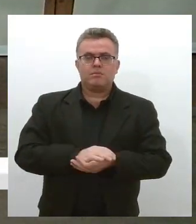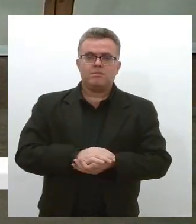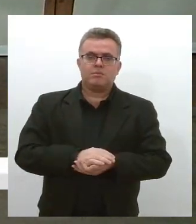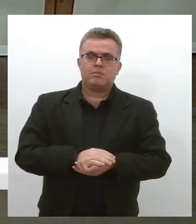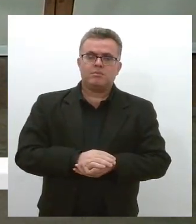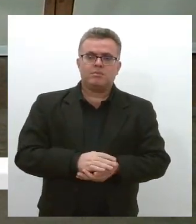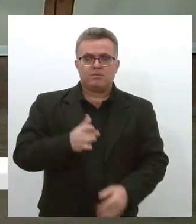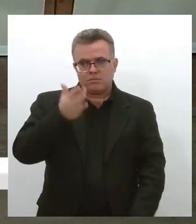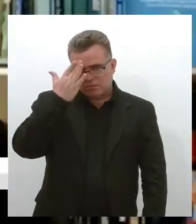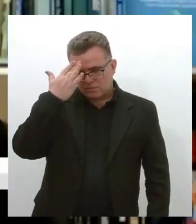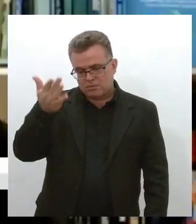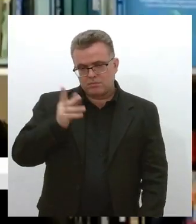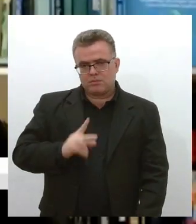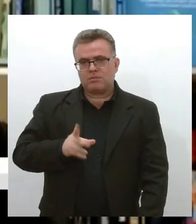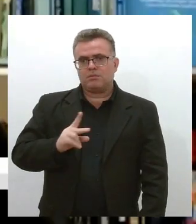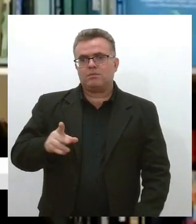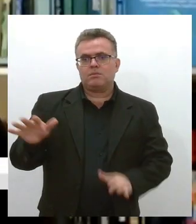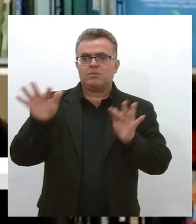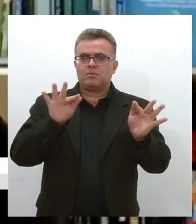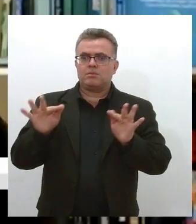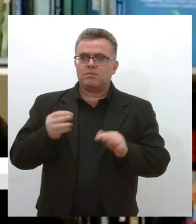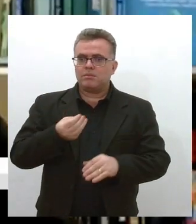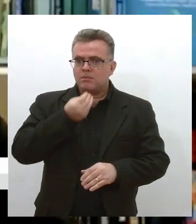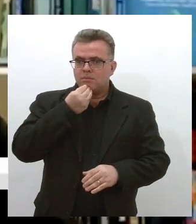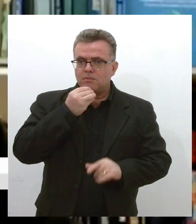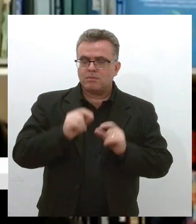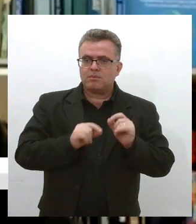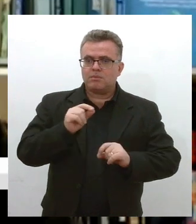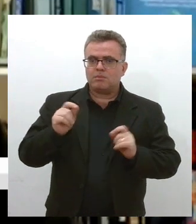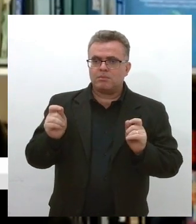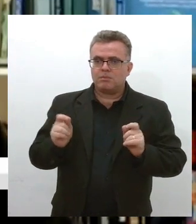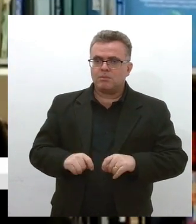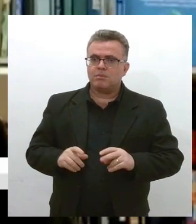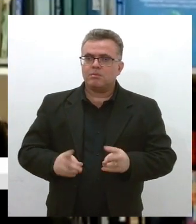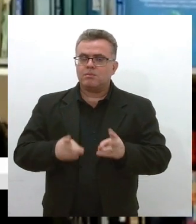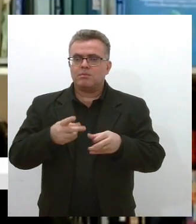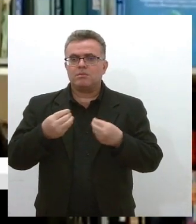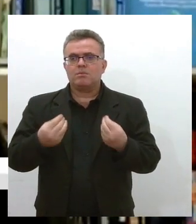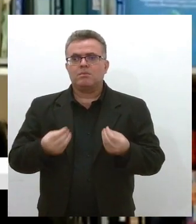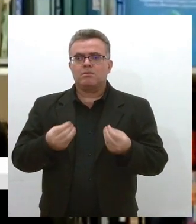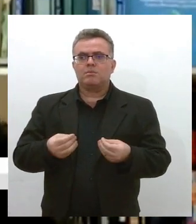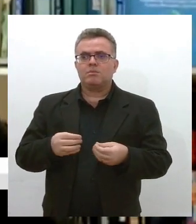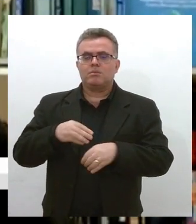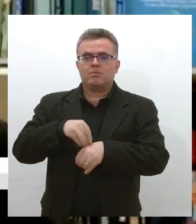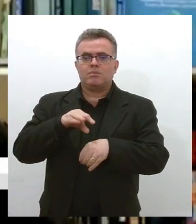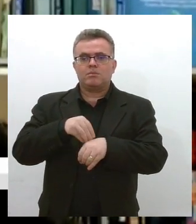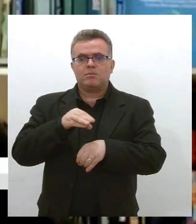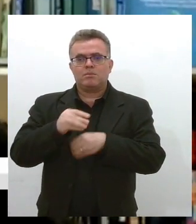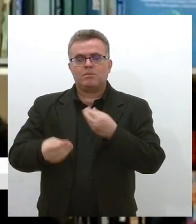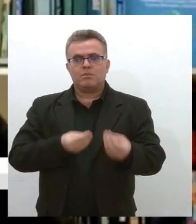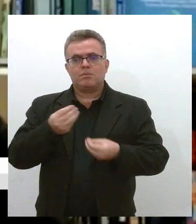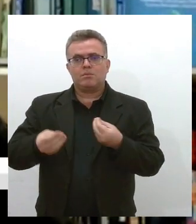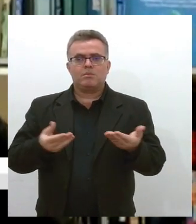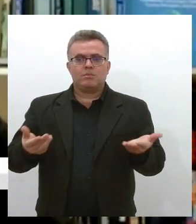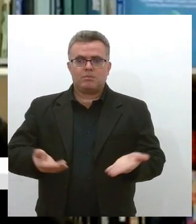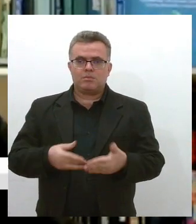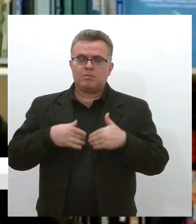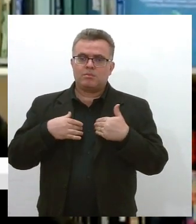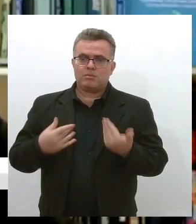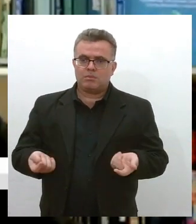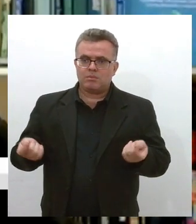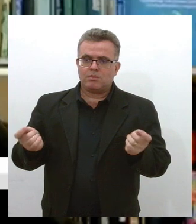o espaço, estou muito feliz com a oportunidade de poder levar um pouco desse conhecimento, né, para o dia a dia, para as